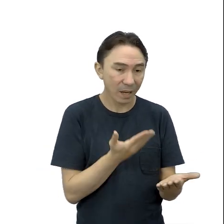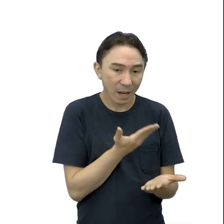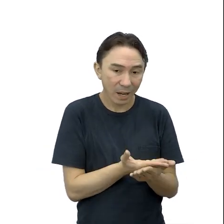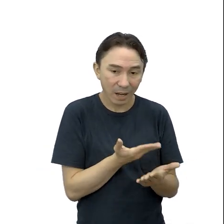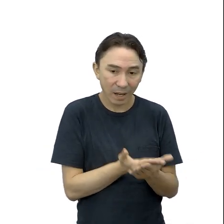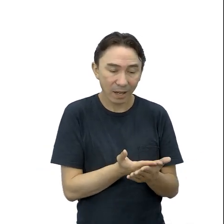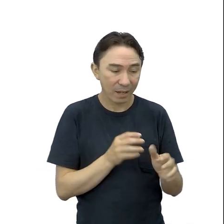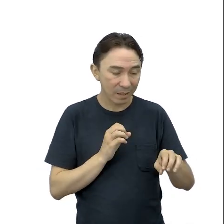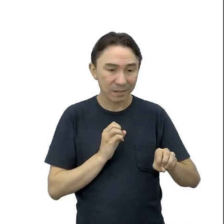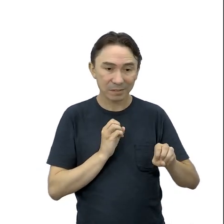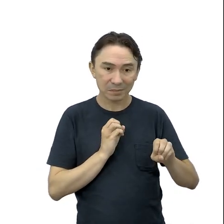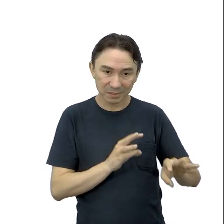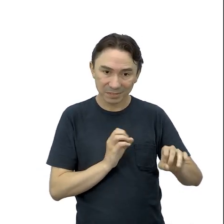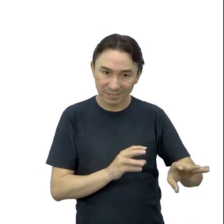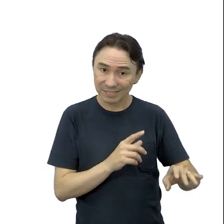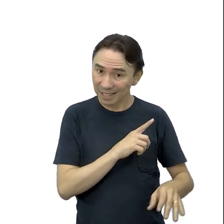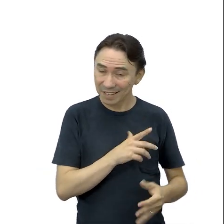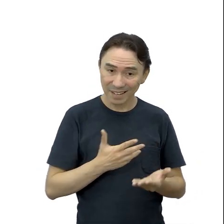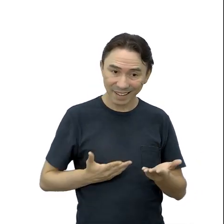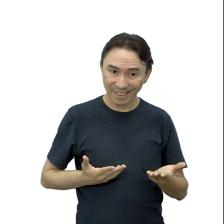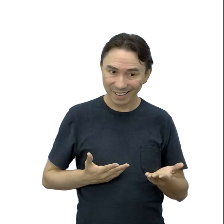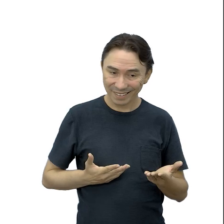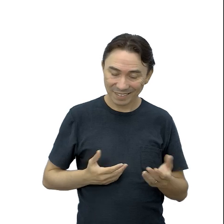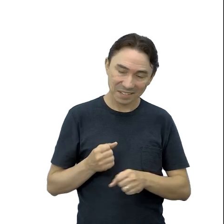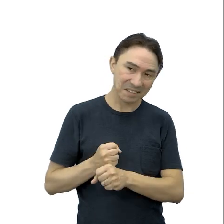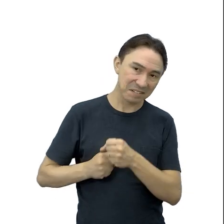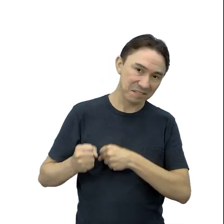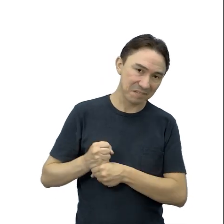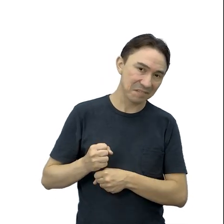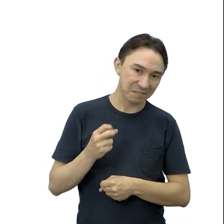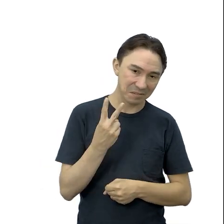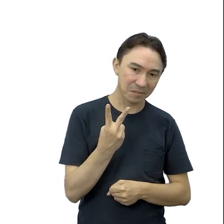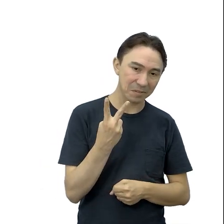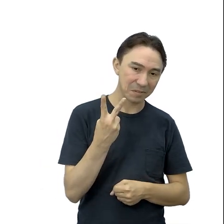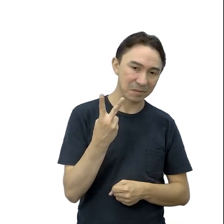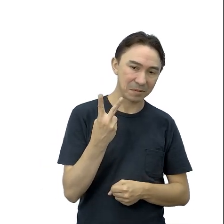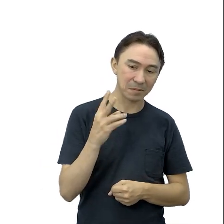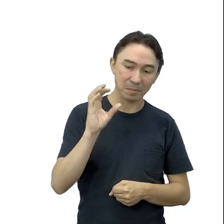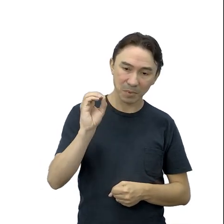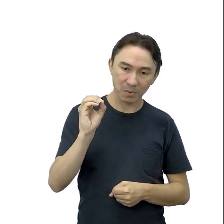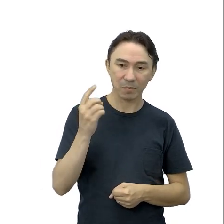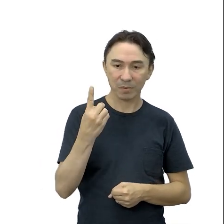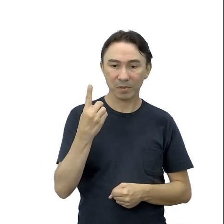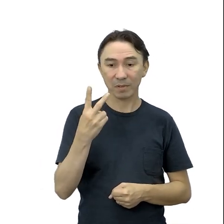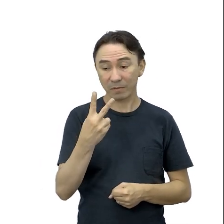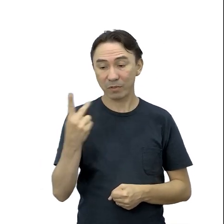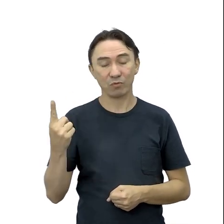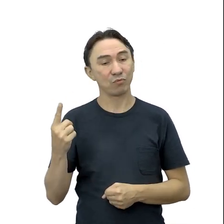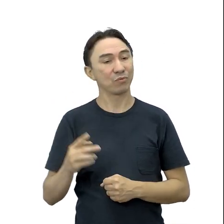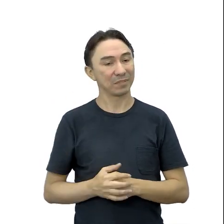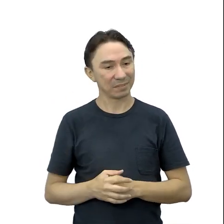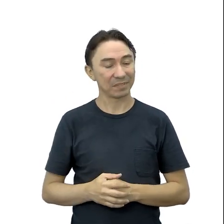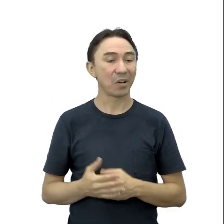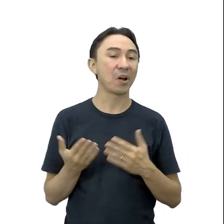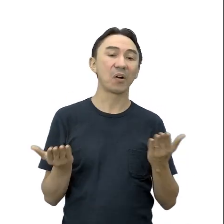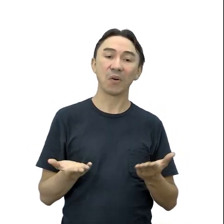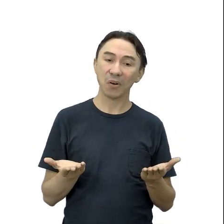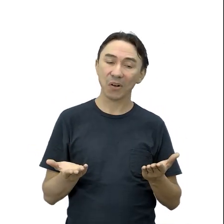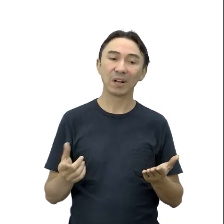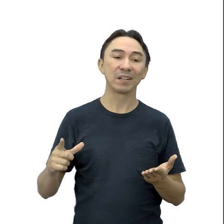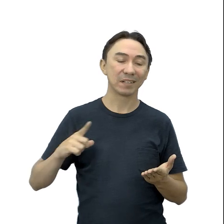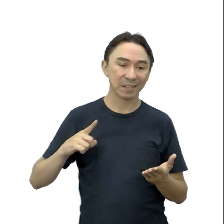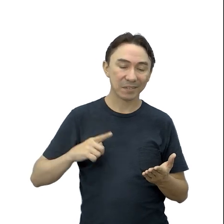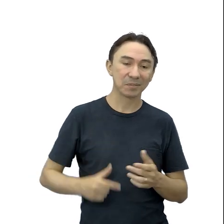em 2021. E esse ano a gente tem esses alunos, né? Eles estavam no sexto, esse ano eles estão no sétimo ano na